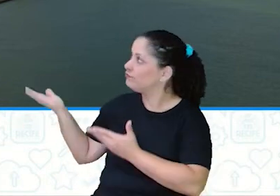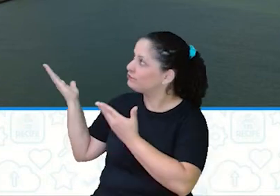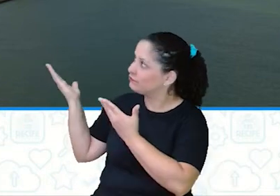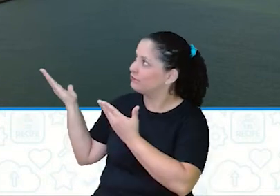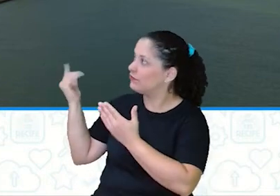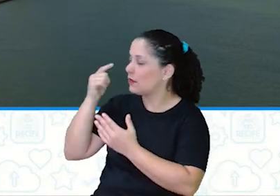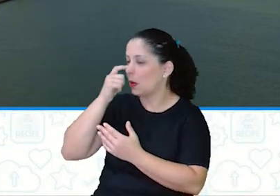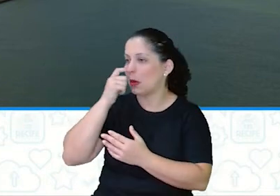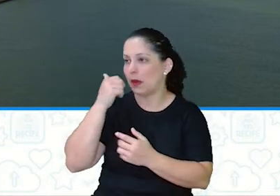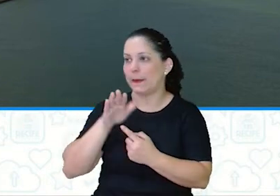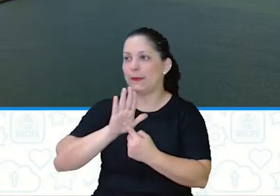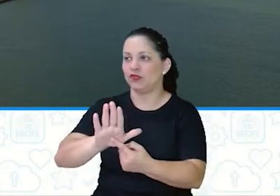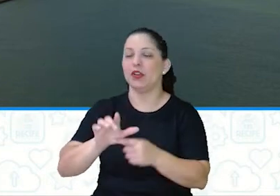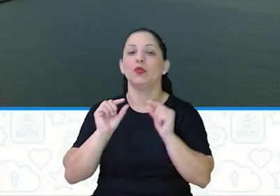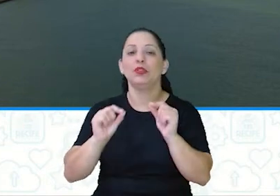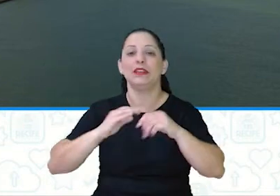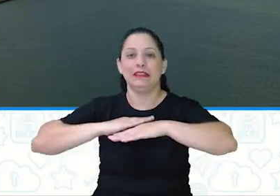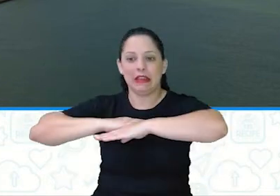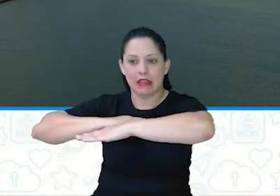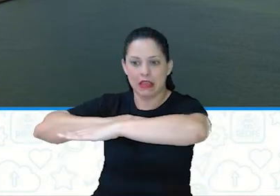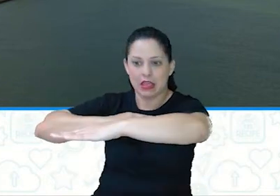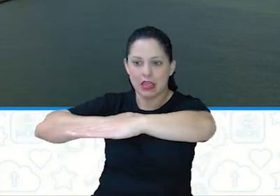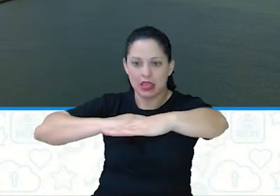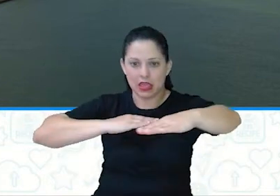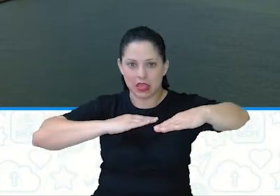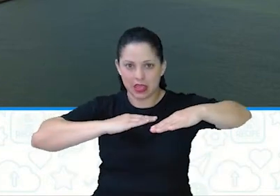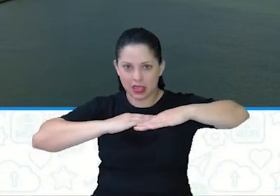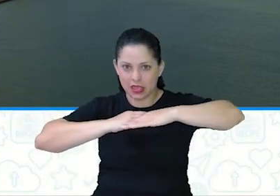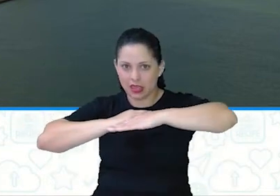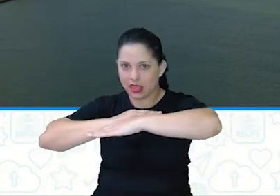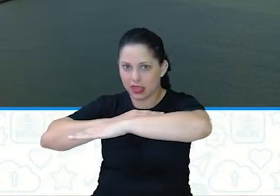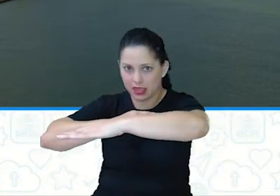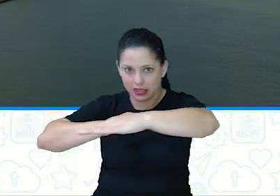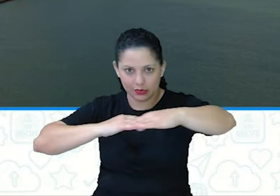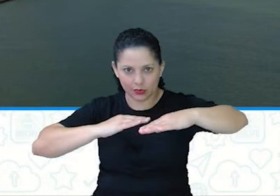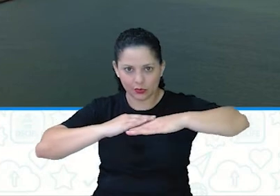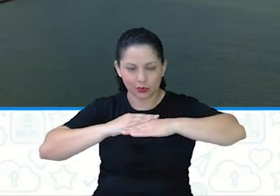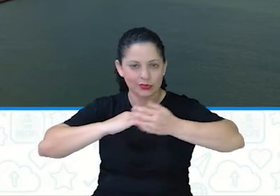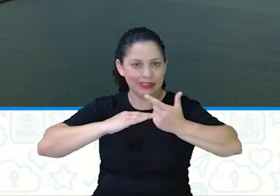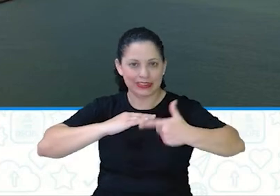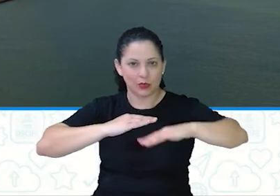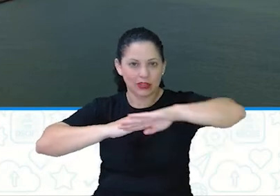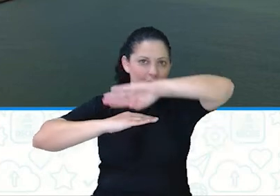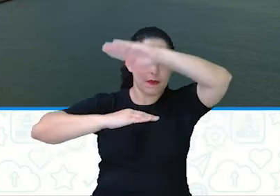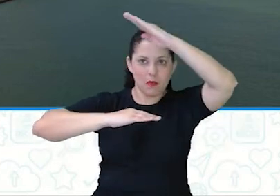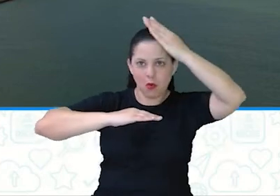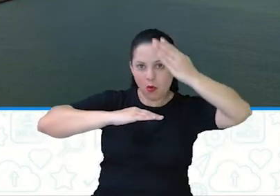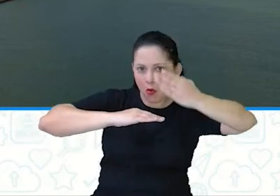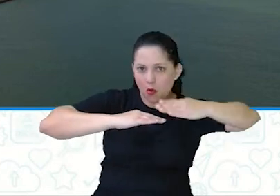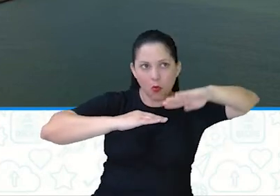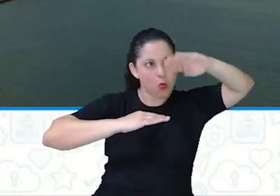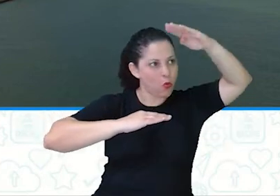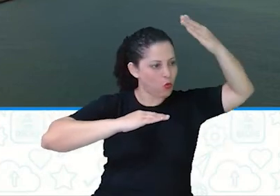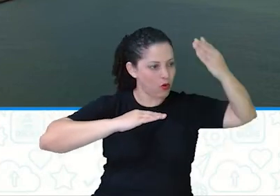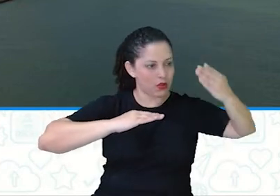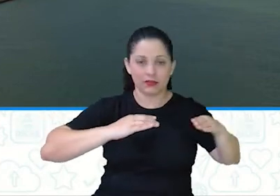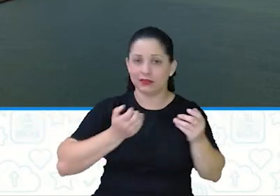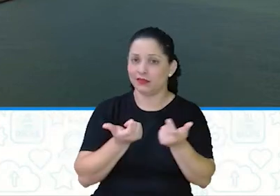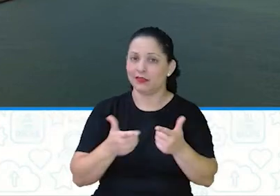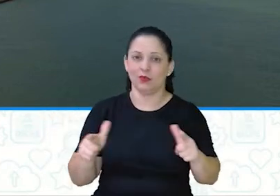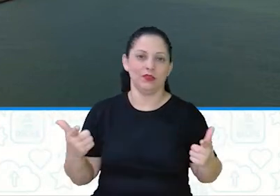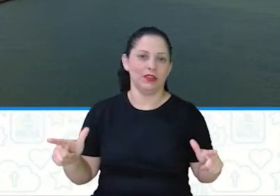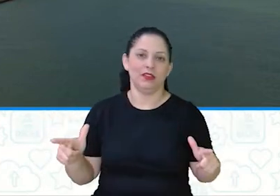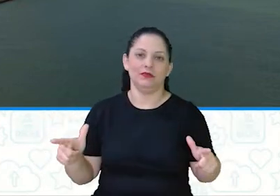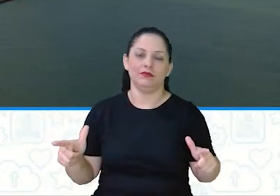região aqui, que é tudo retinho, tá vendo? Não tem elevações, não tem os morros, não tem montes, não tem montanhas, que são